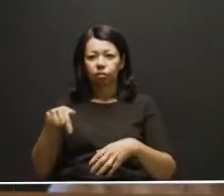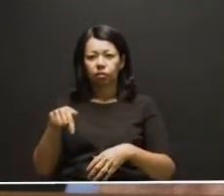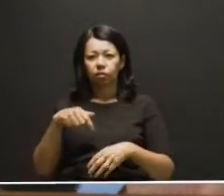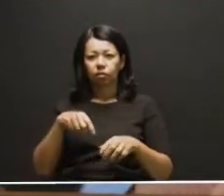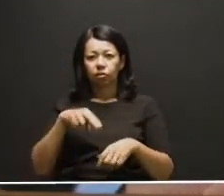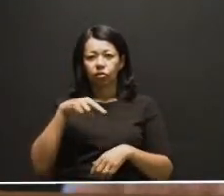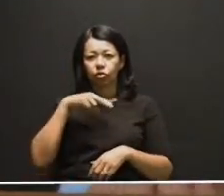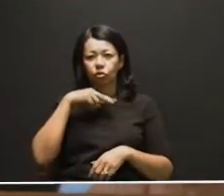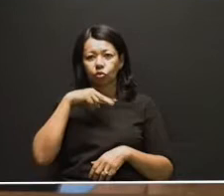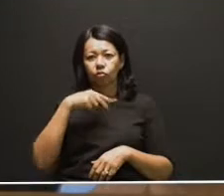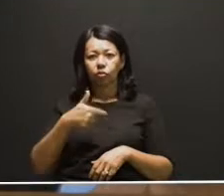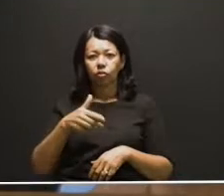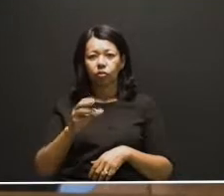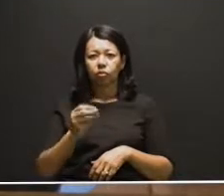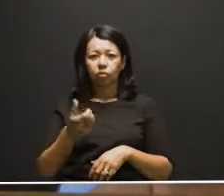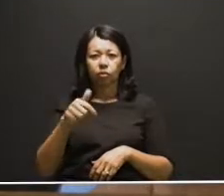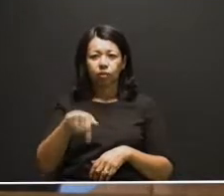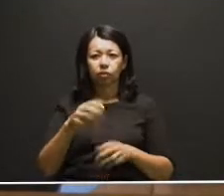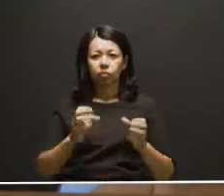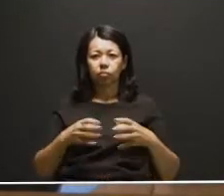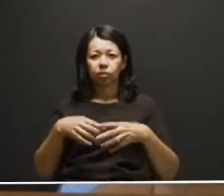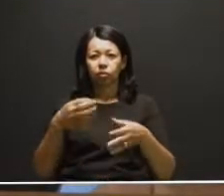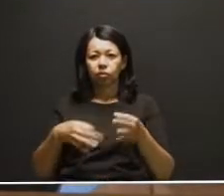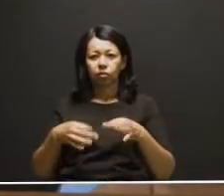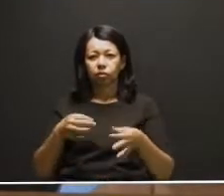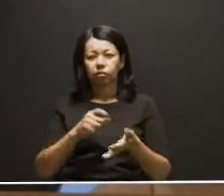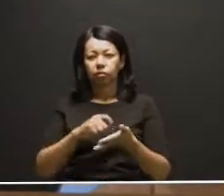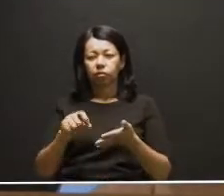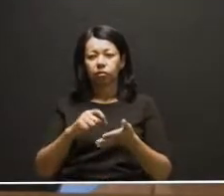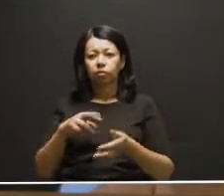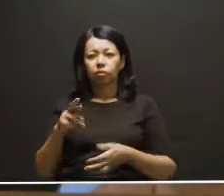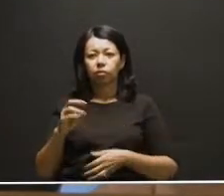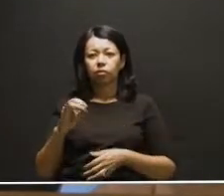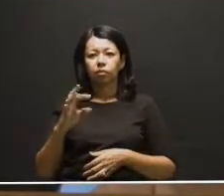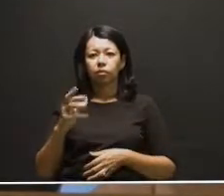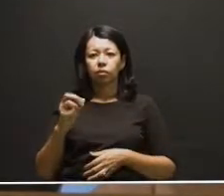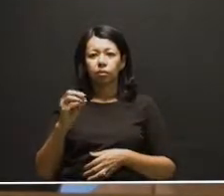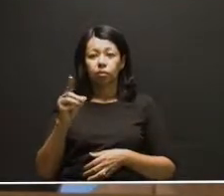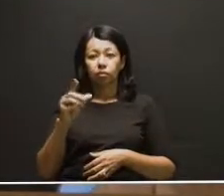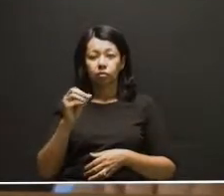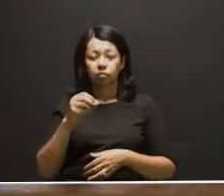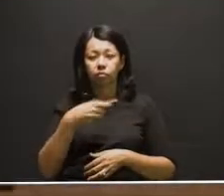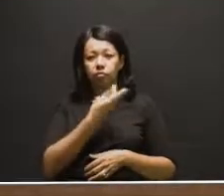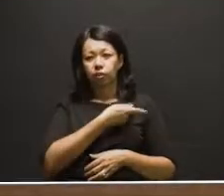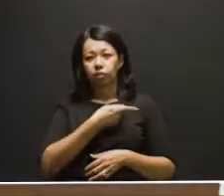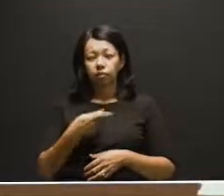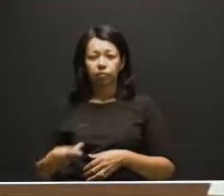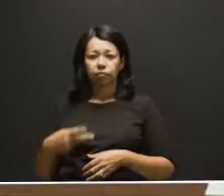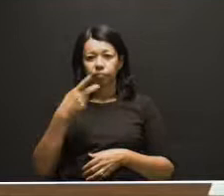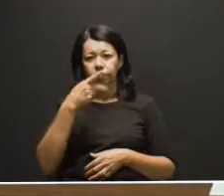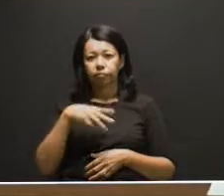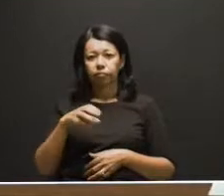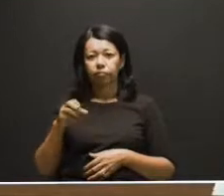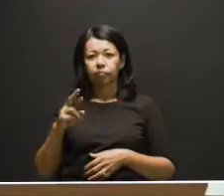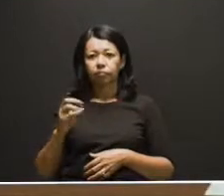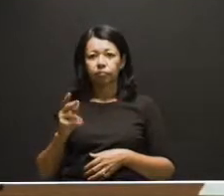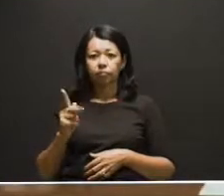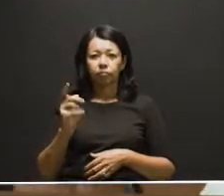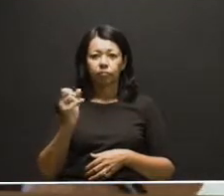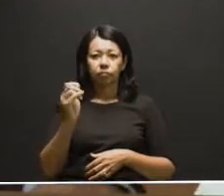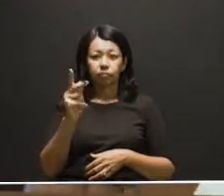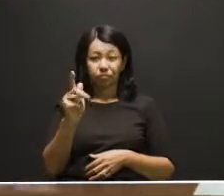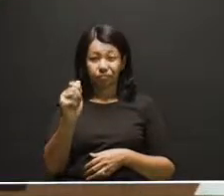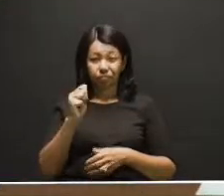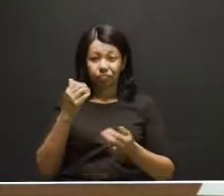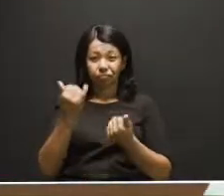2017 comissão de justiça e redação e ricardo oliveira o presidente relatou érica verçosa vice sérgio augusto santana